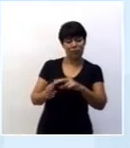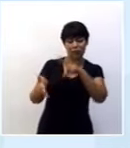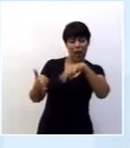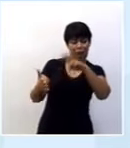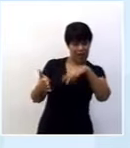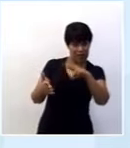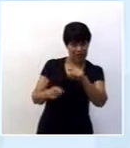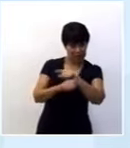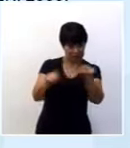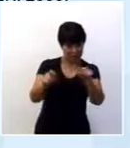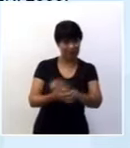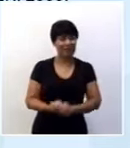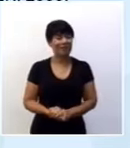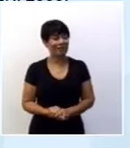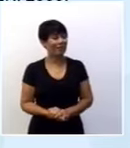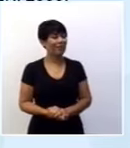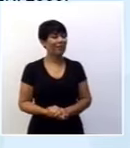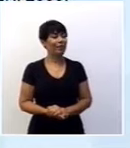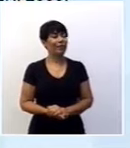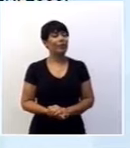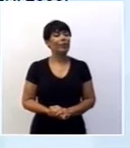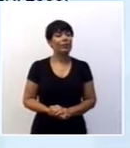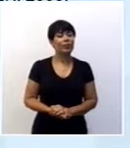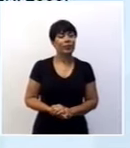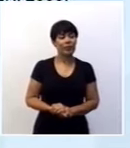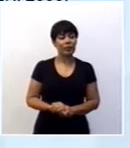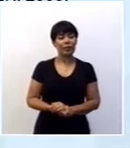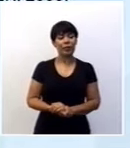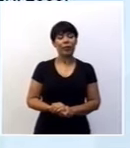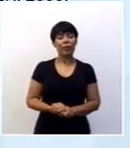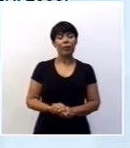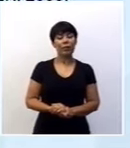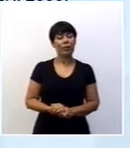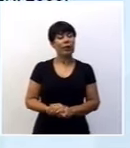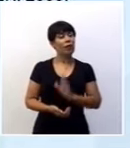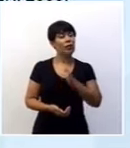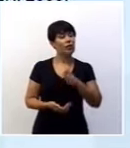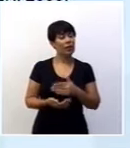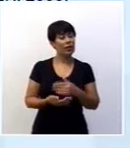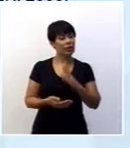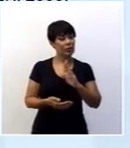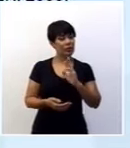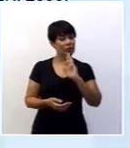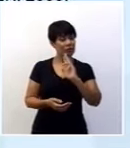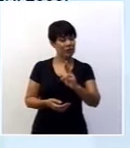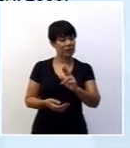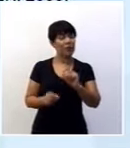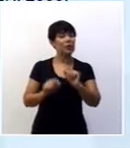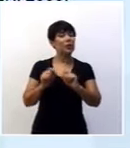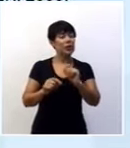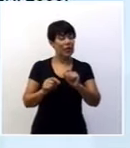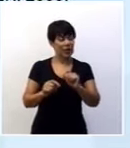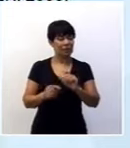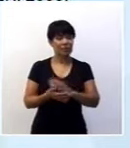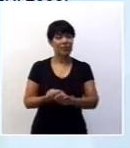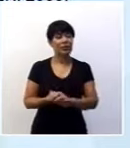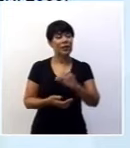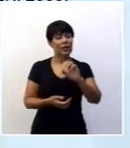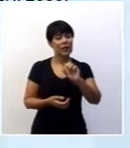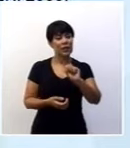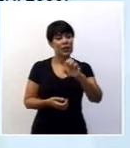de vocês, tá? Bom, eu já vou dar o retorno aqui, o que é o sensoramento remoto, tá?